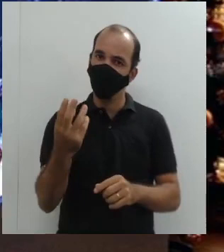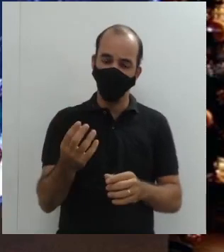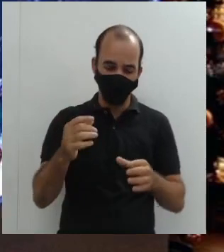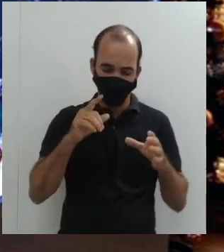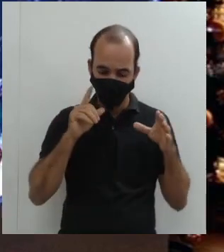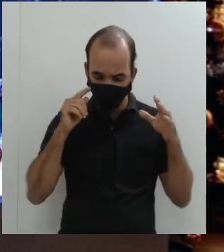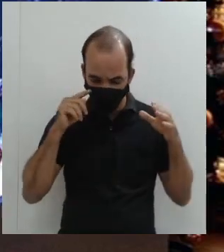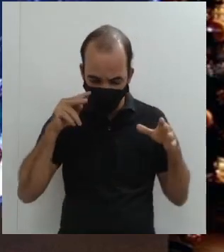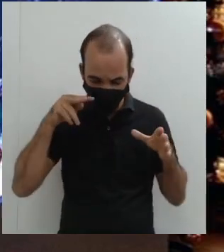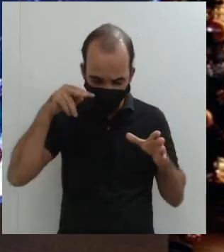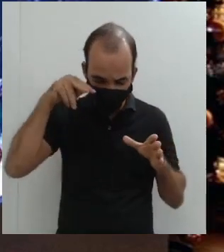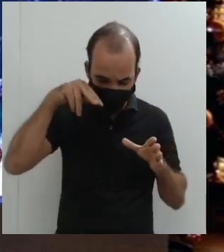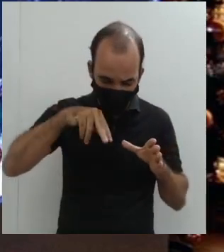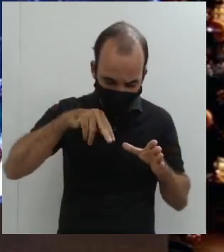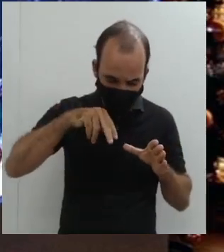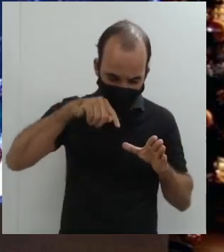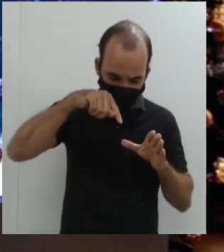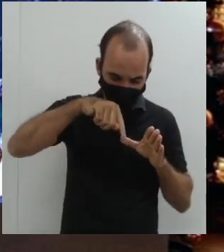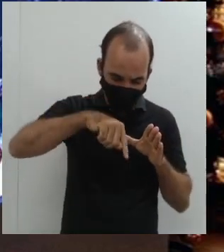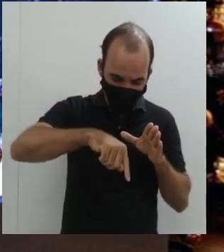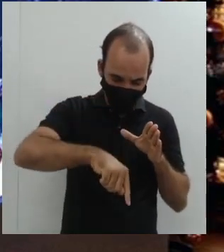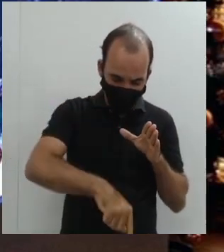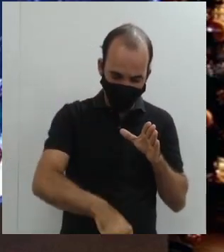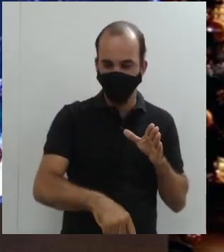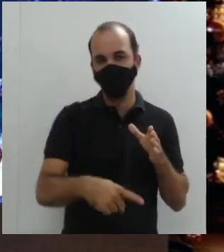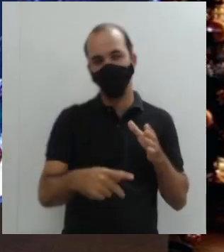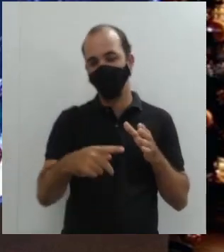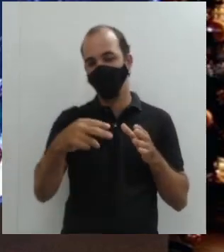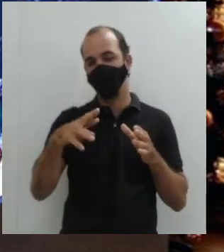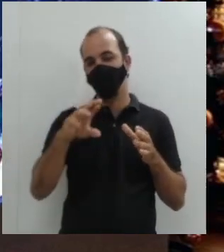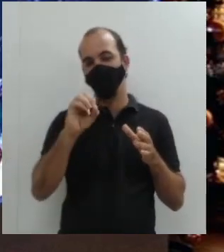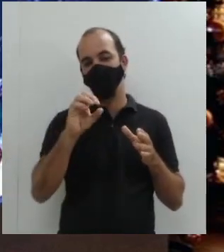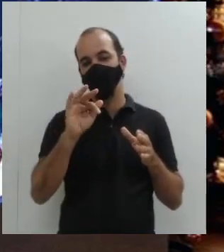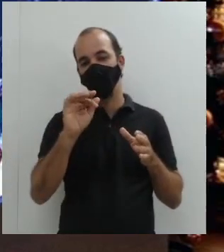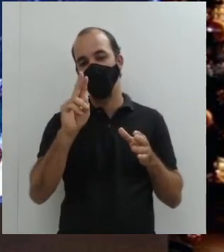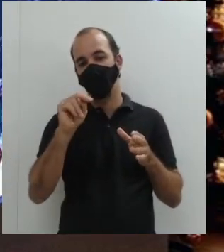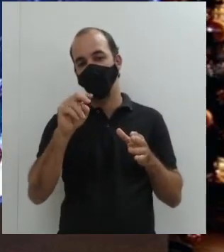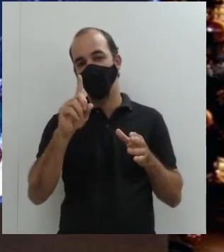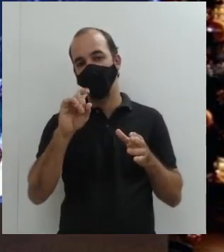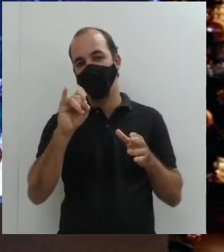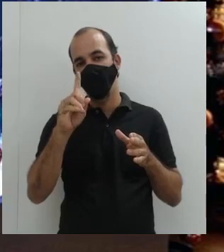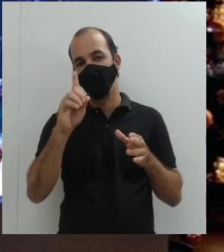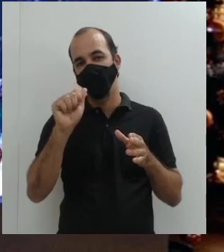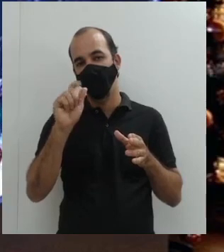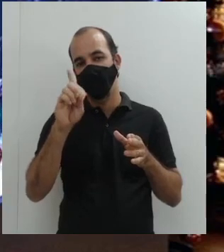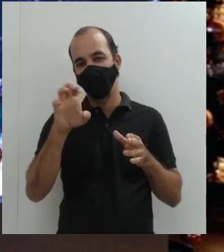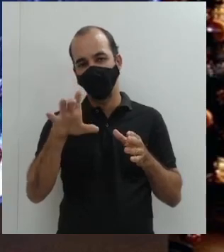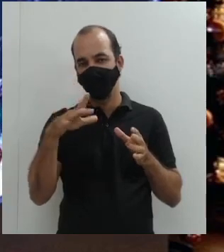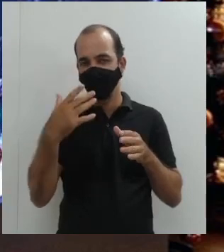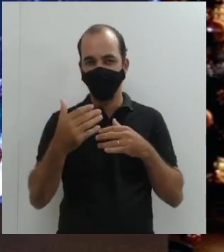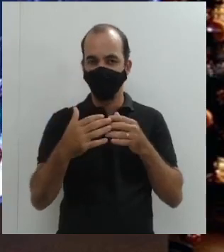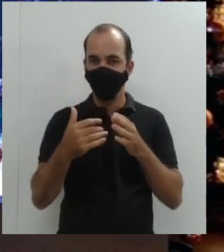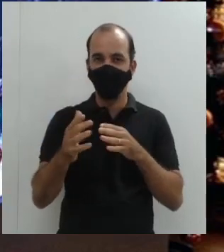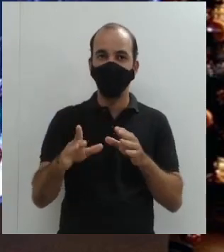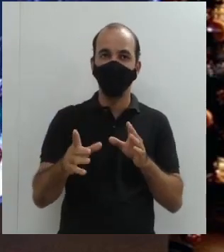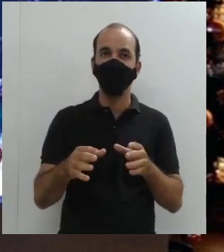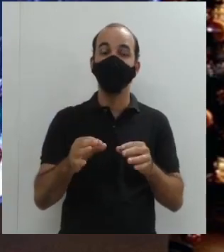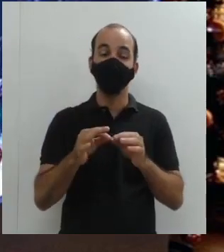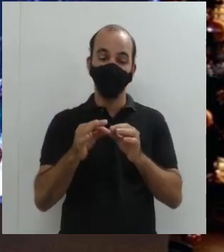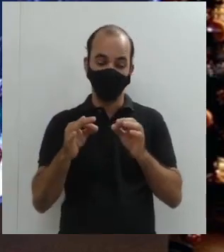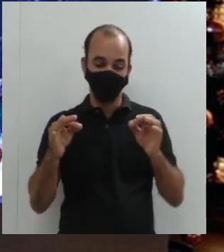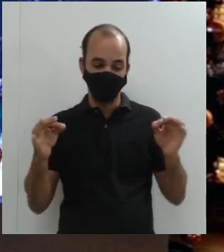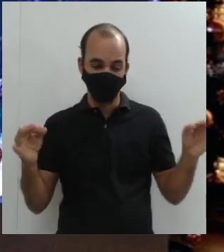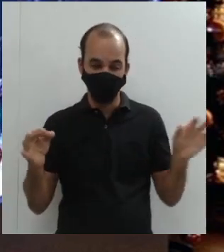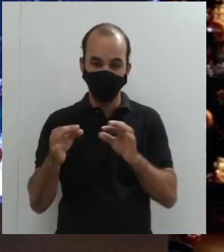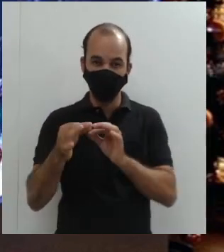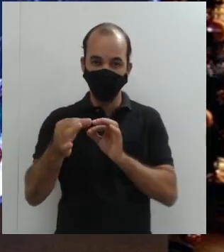ou profundidade se eu estou numa perspectiva interna, tá bom? Eu tenho comprimento e largura nessa base aí, tá certo? E esse sólido